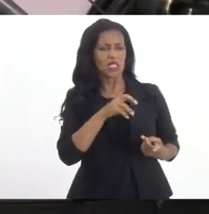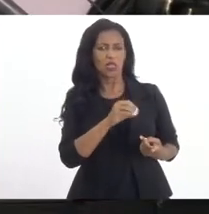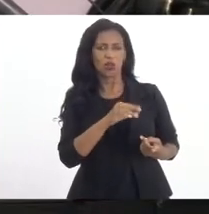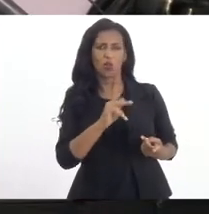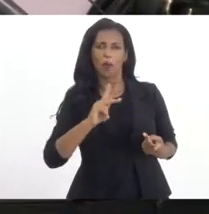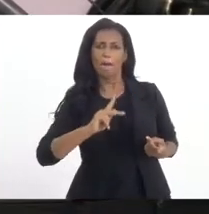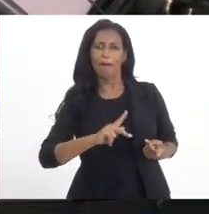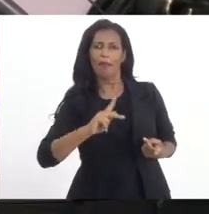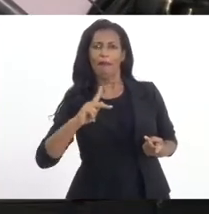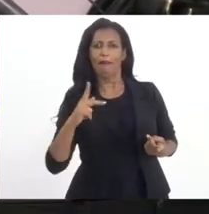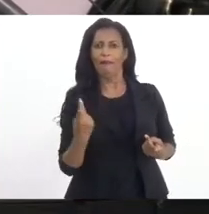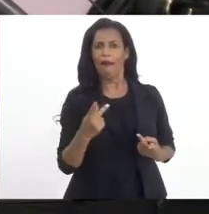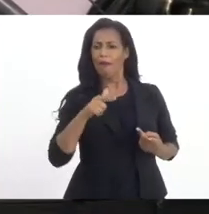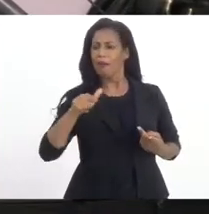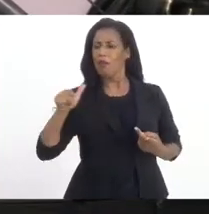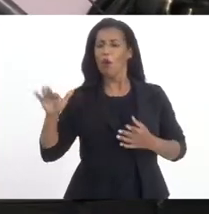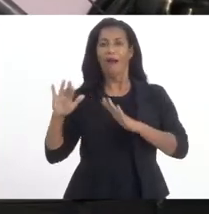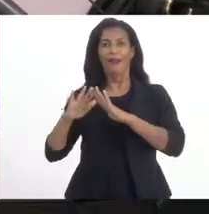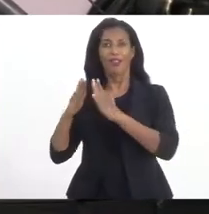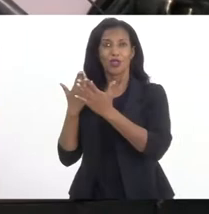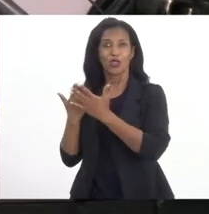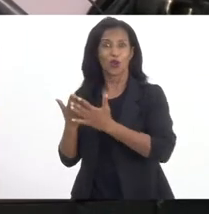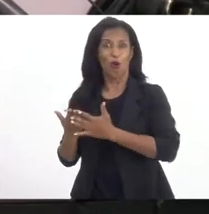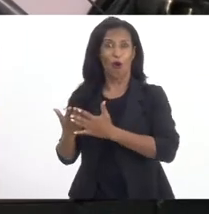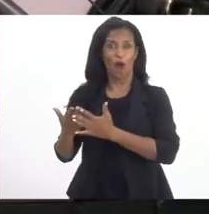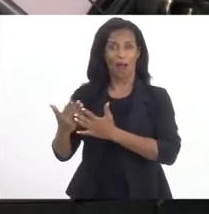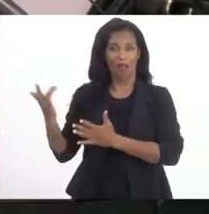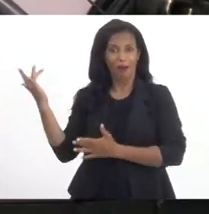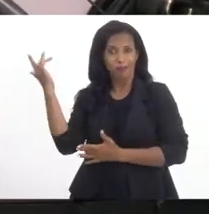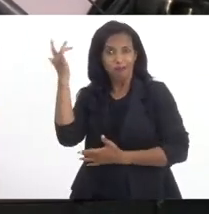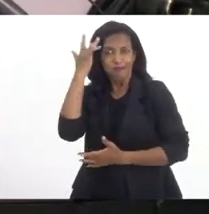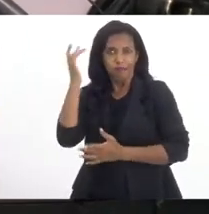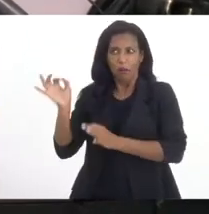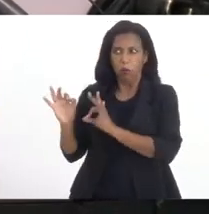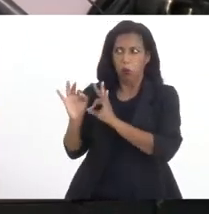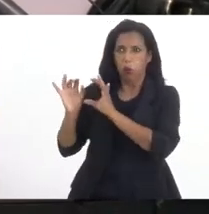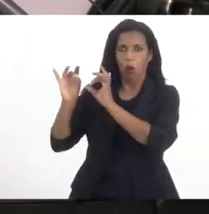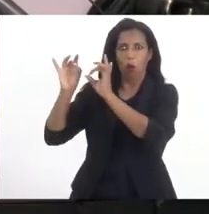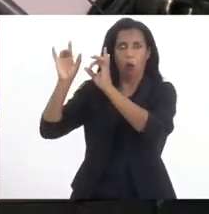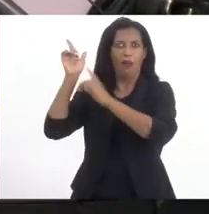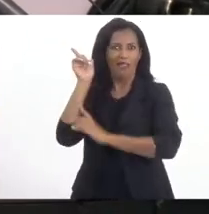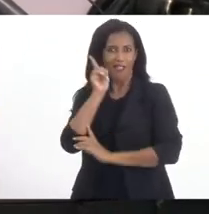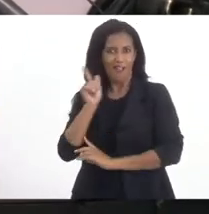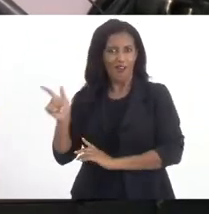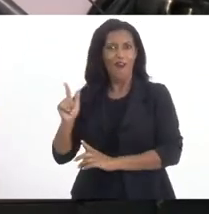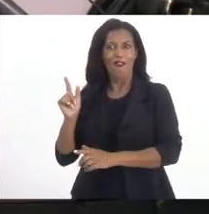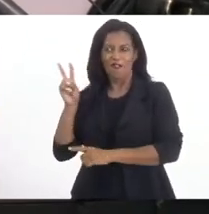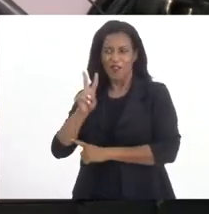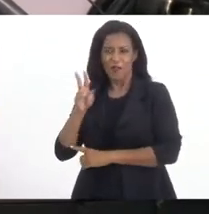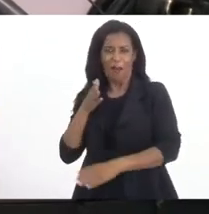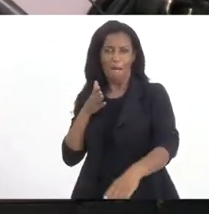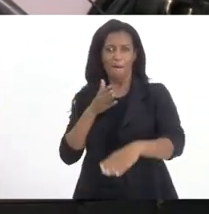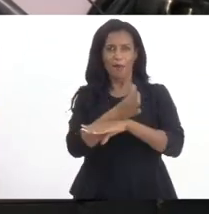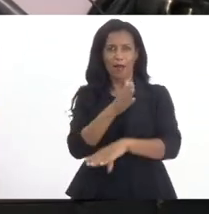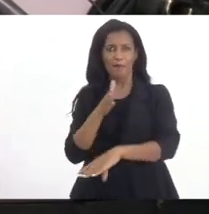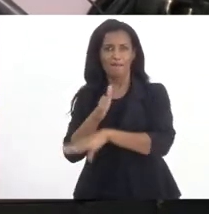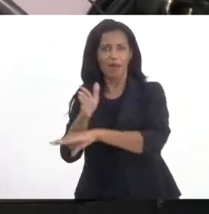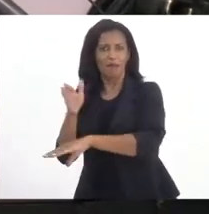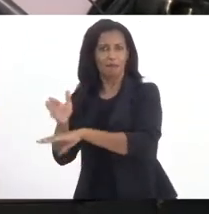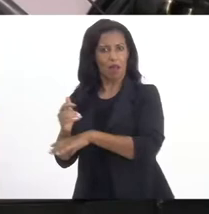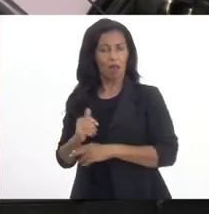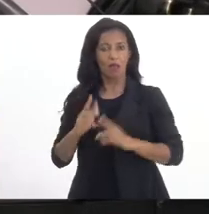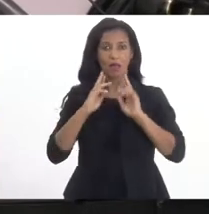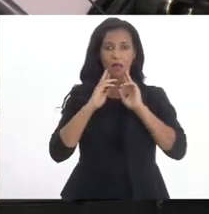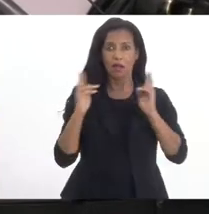e outras escolas renomadas. Esses, sim, conseguem passar para o UERJ e pela UFRJ. E na assembleia que eu